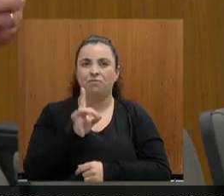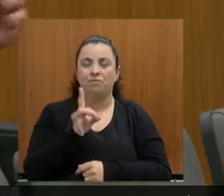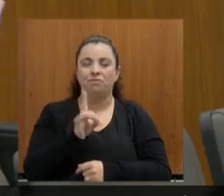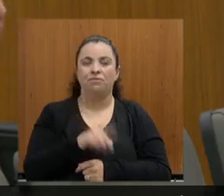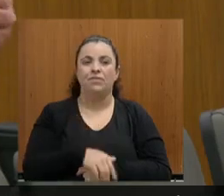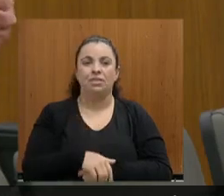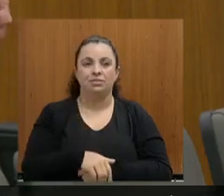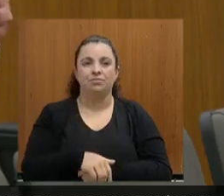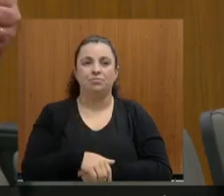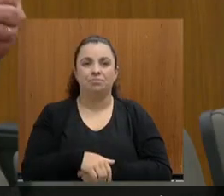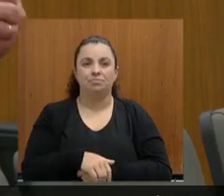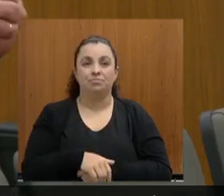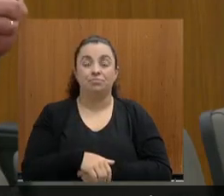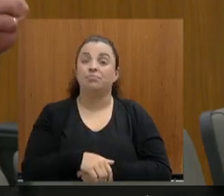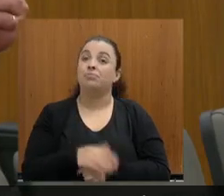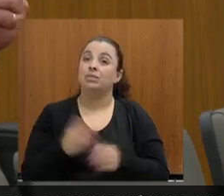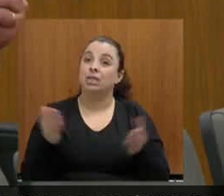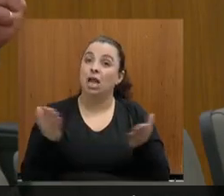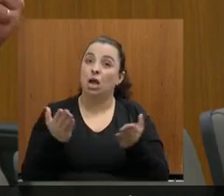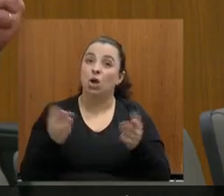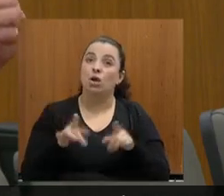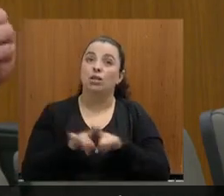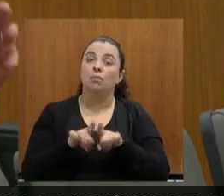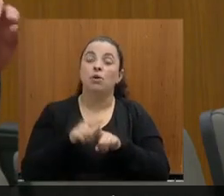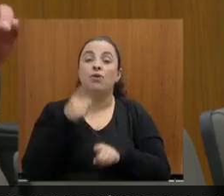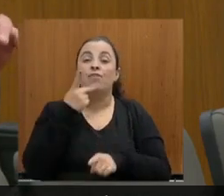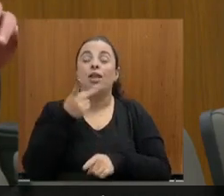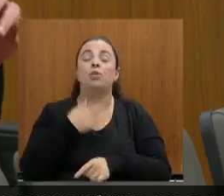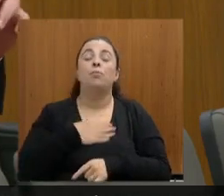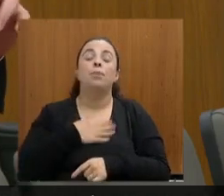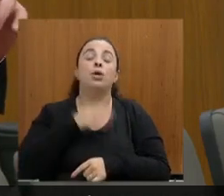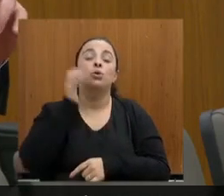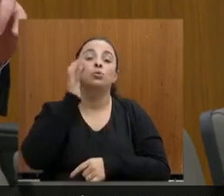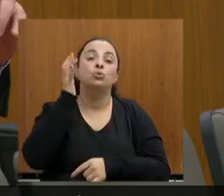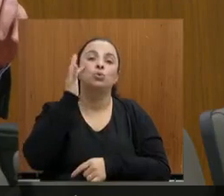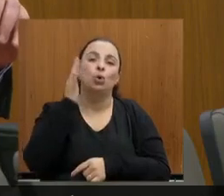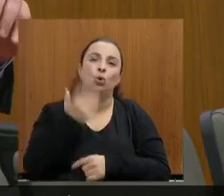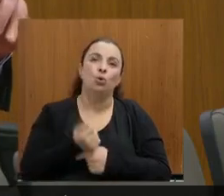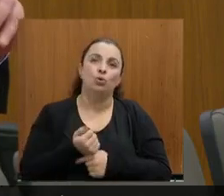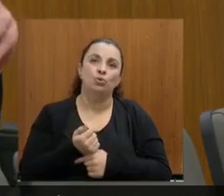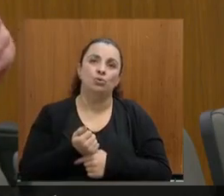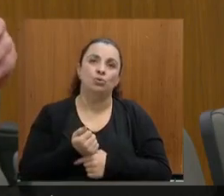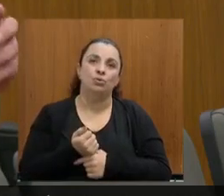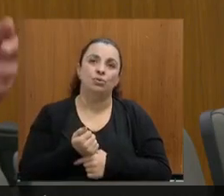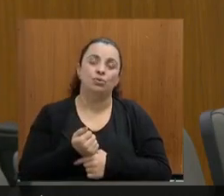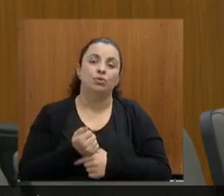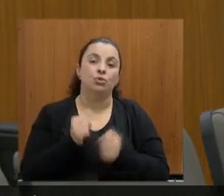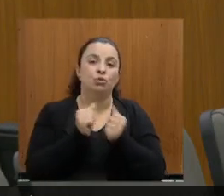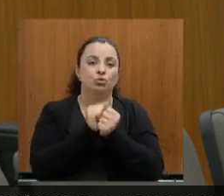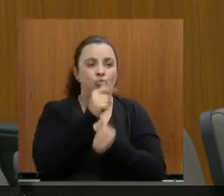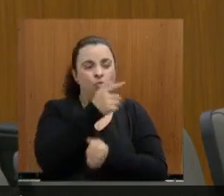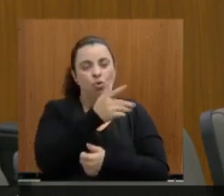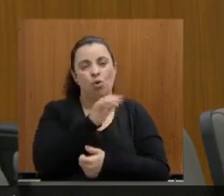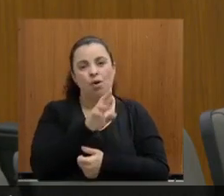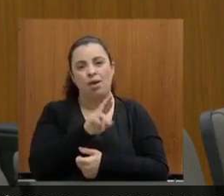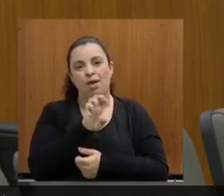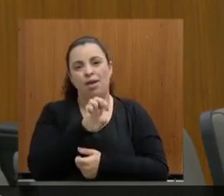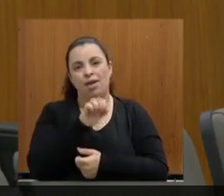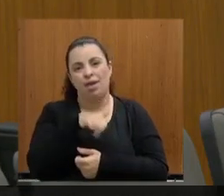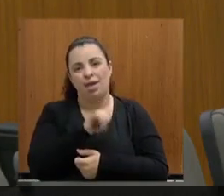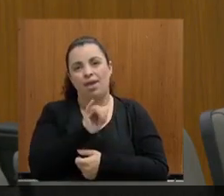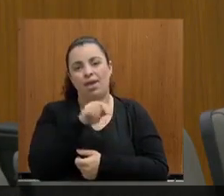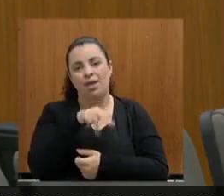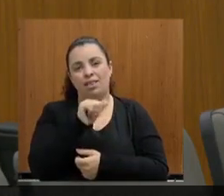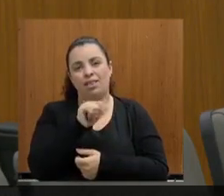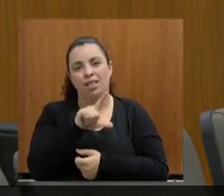e eu queria falar sobre um sonho meu aqui com o Reinaldo a ideia muito legal que é